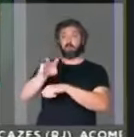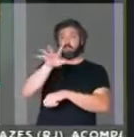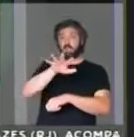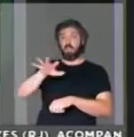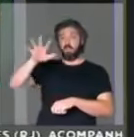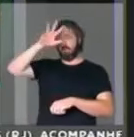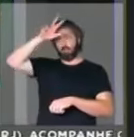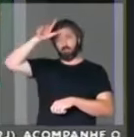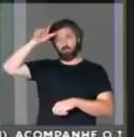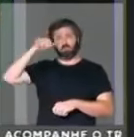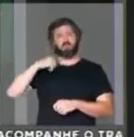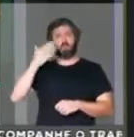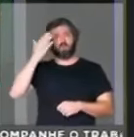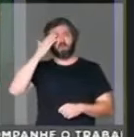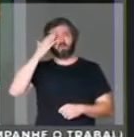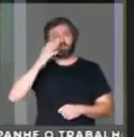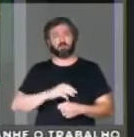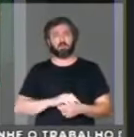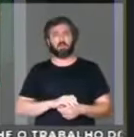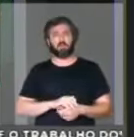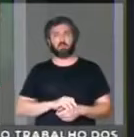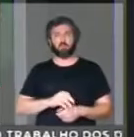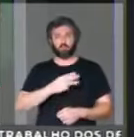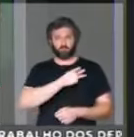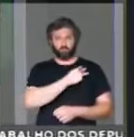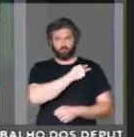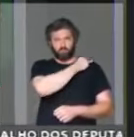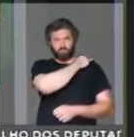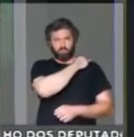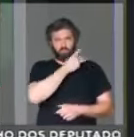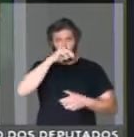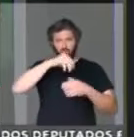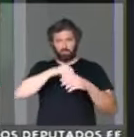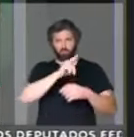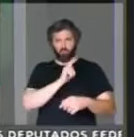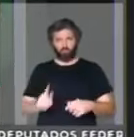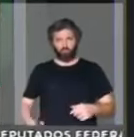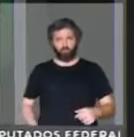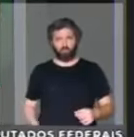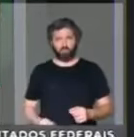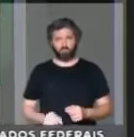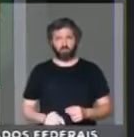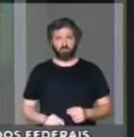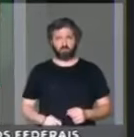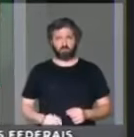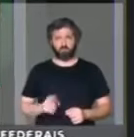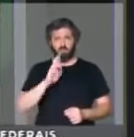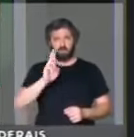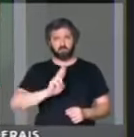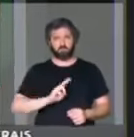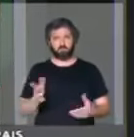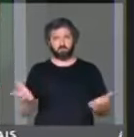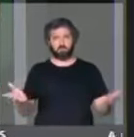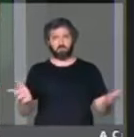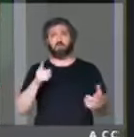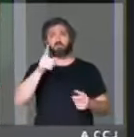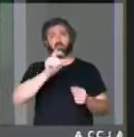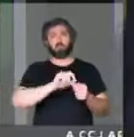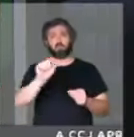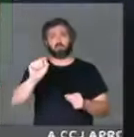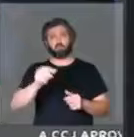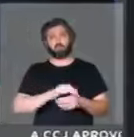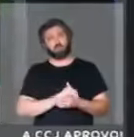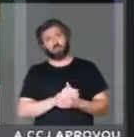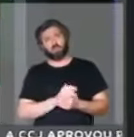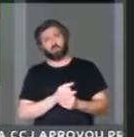amazônia eu queria saber os generais que estão no governo do bolsonaro respondam por favor o que vocês estão fazendo